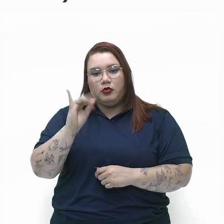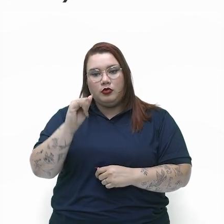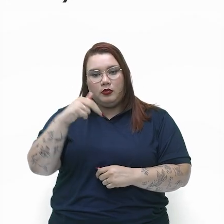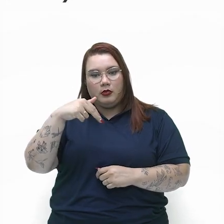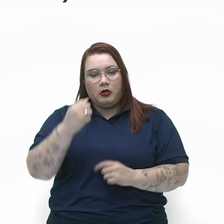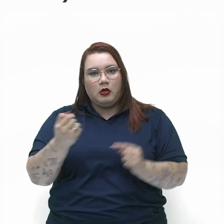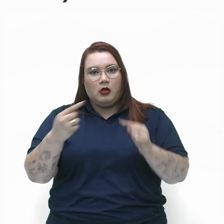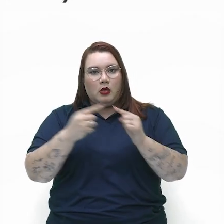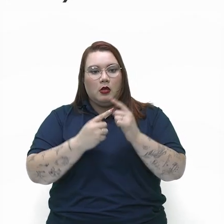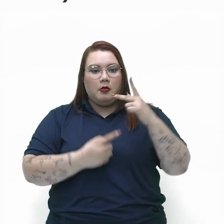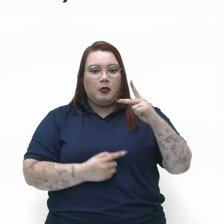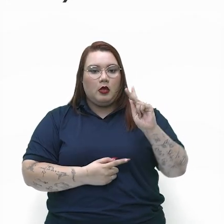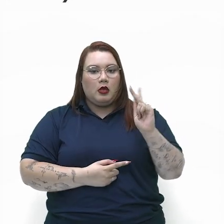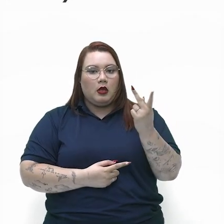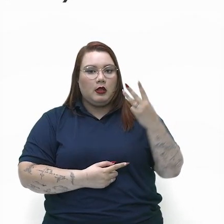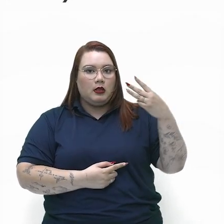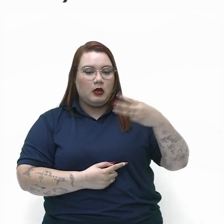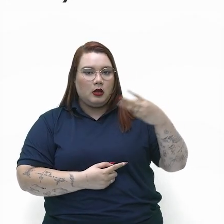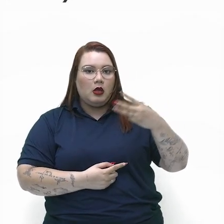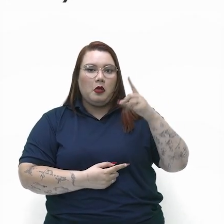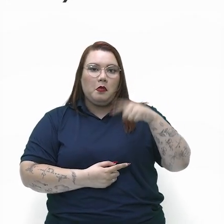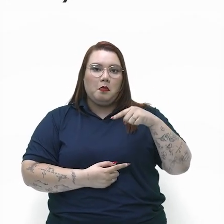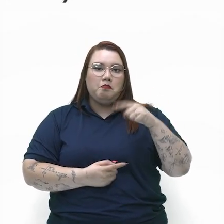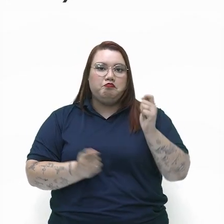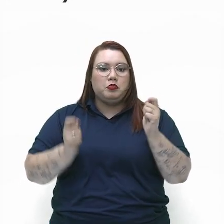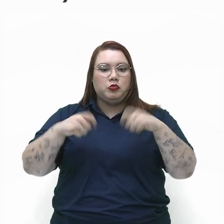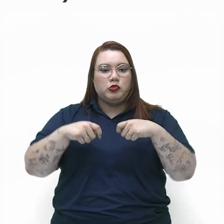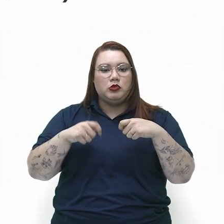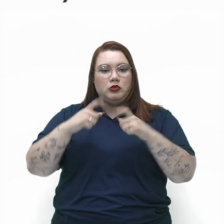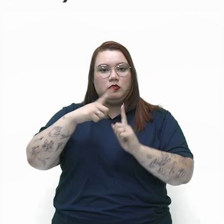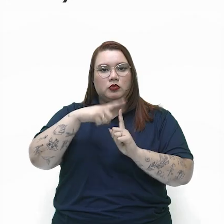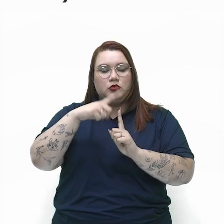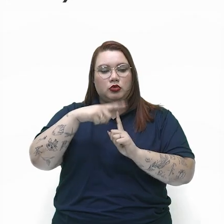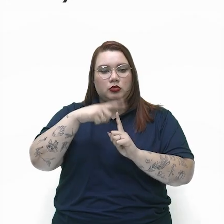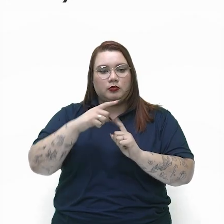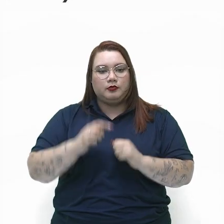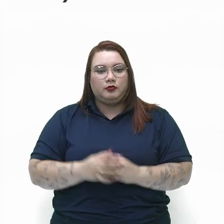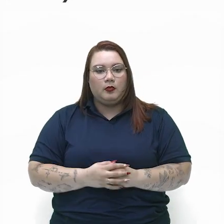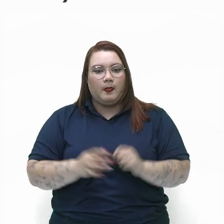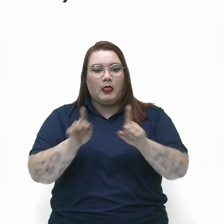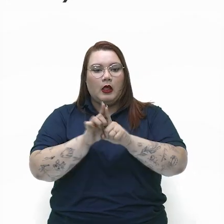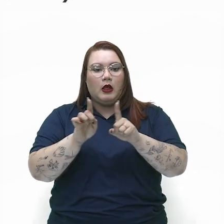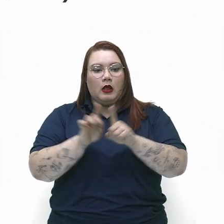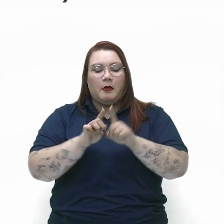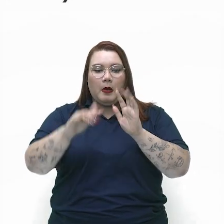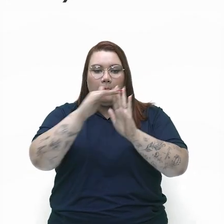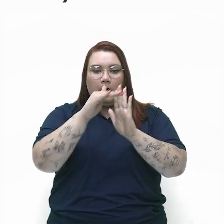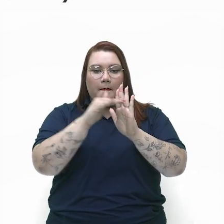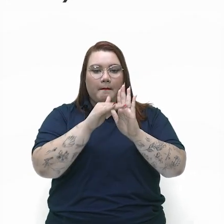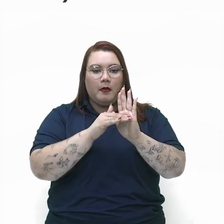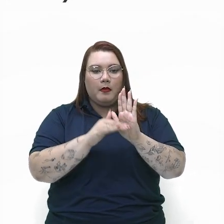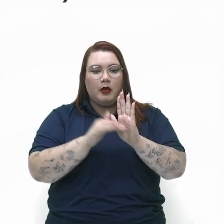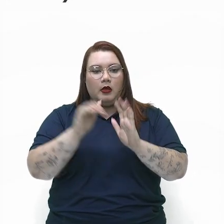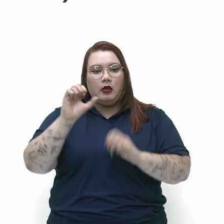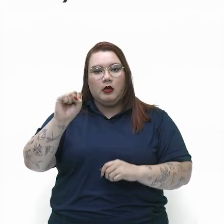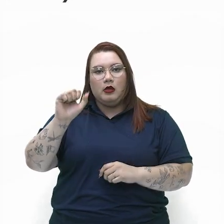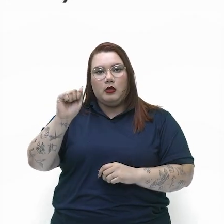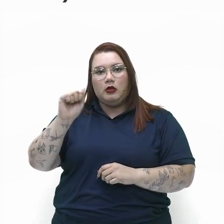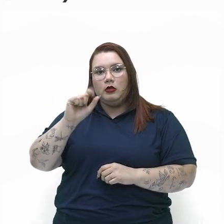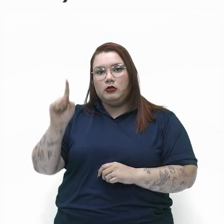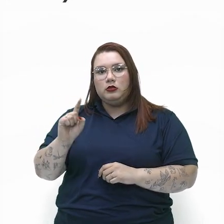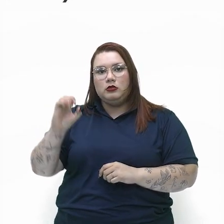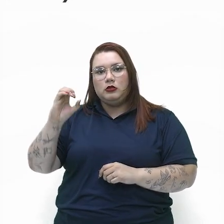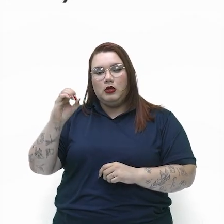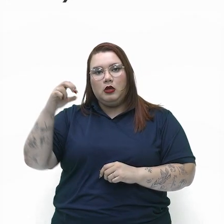né, o pH3, que atuam como potencial marcador. E padrões sazonais, né? O que